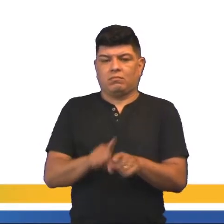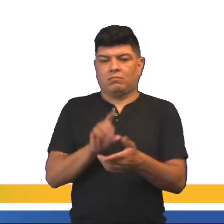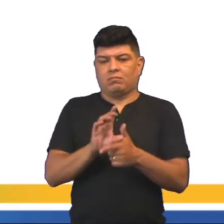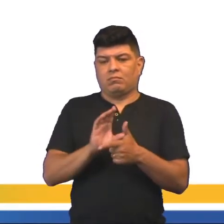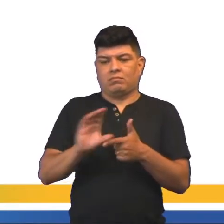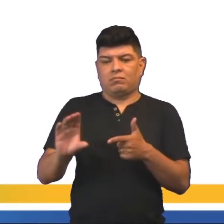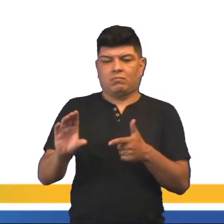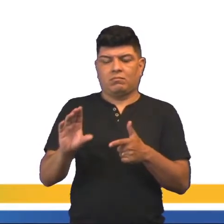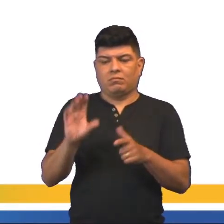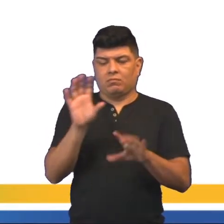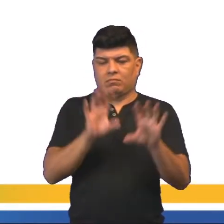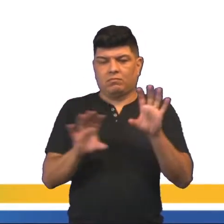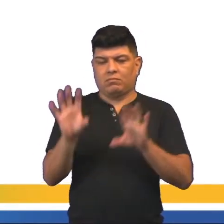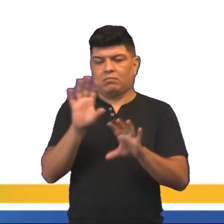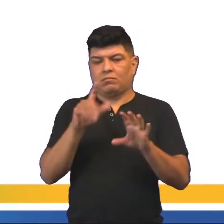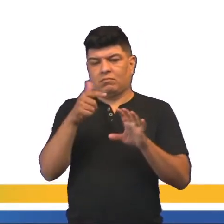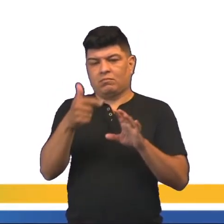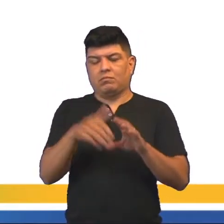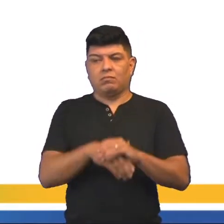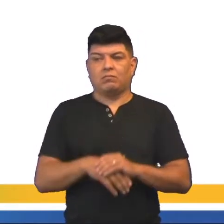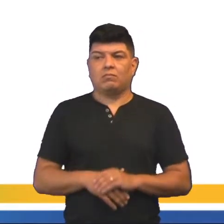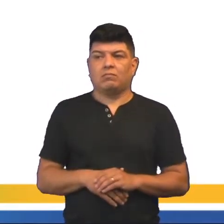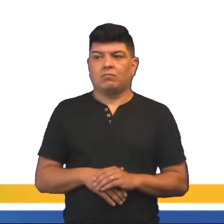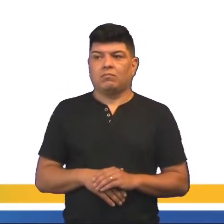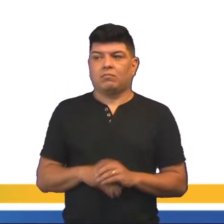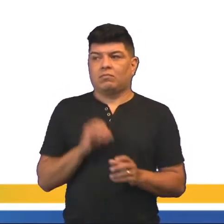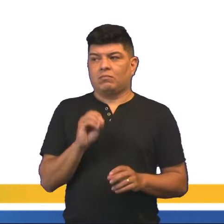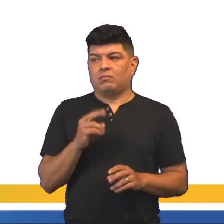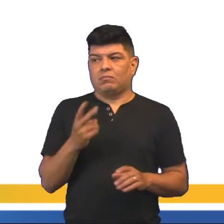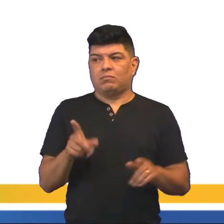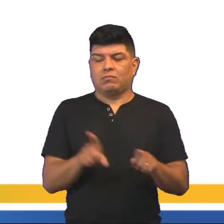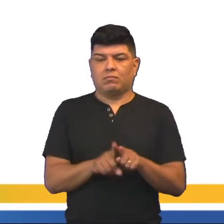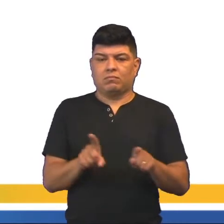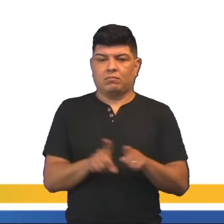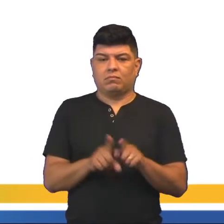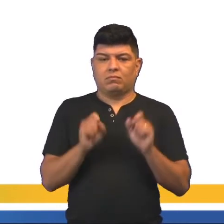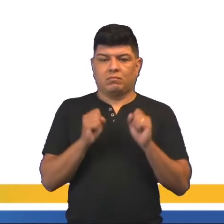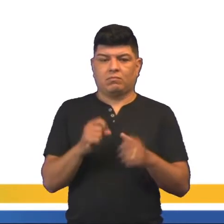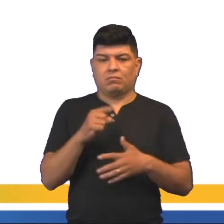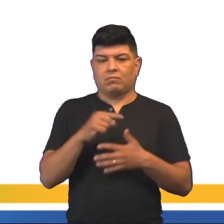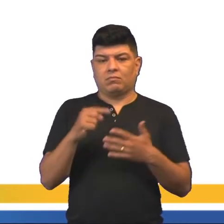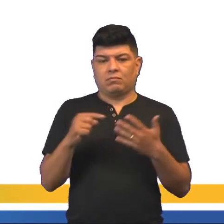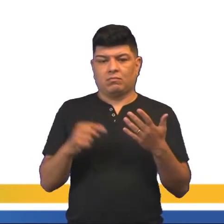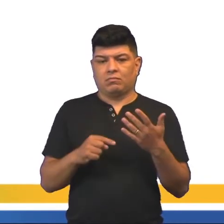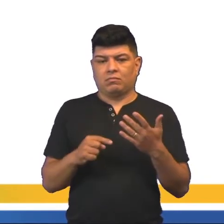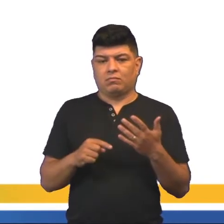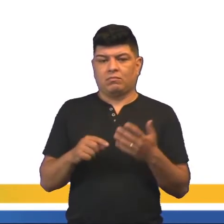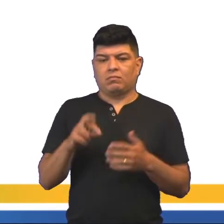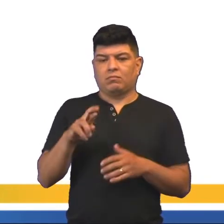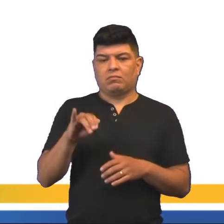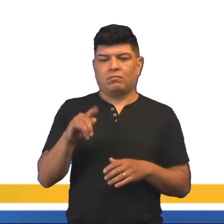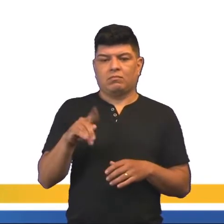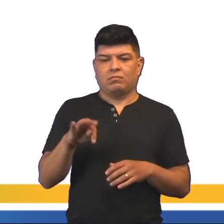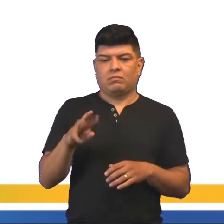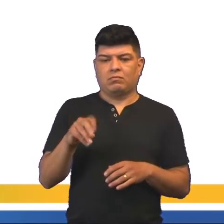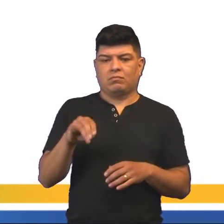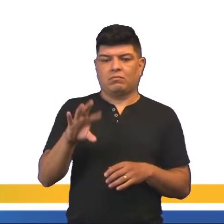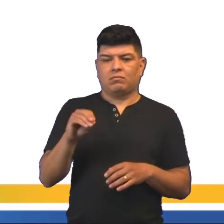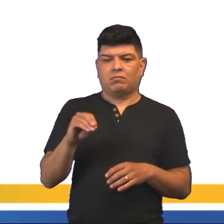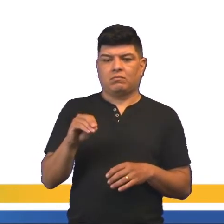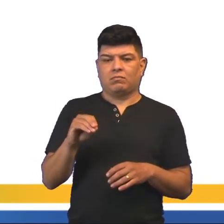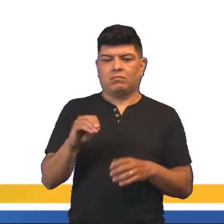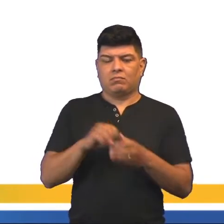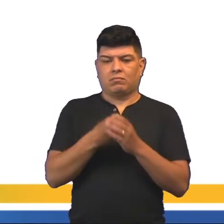carvão mineral, gás natural, entre outros. Ou nós podemos citar também os elementos radioativos que são usados nas